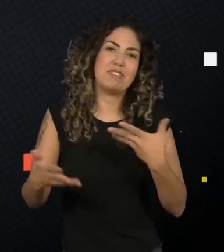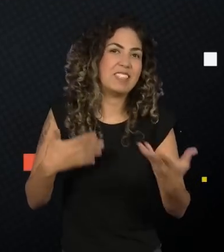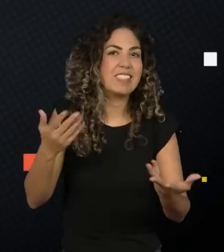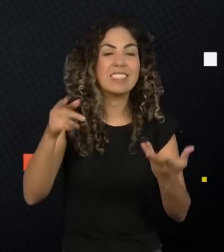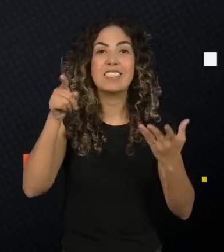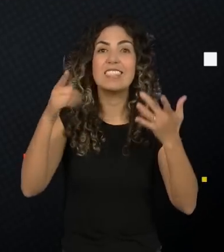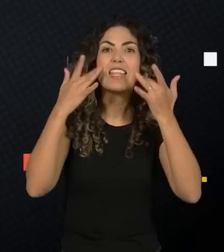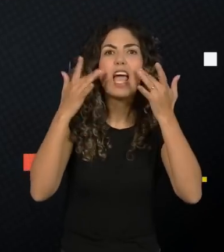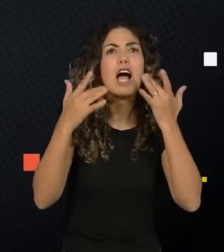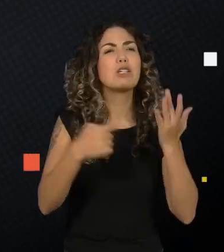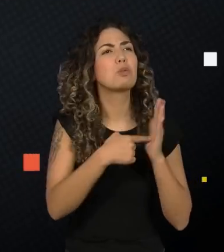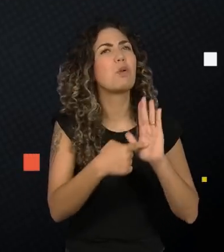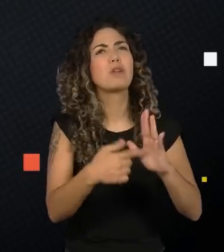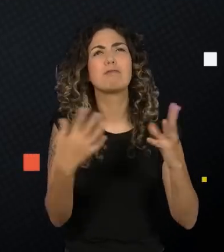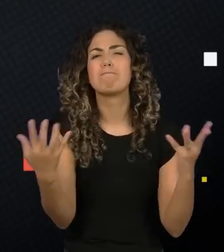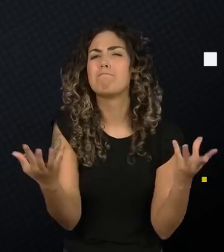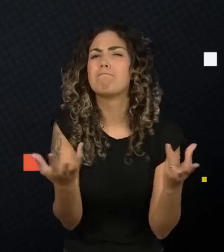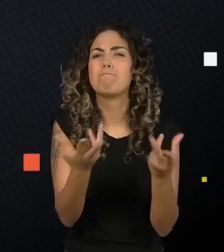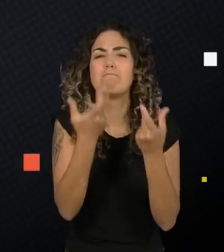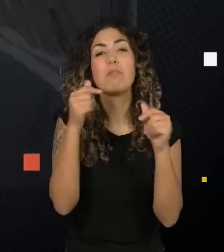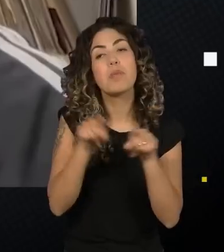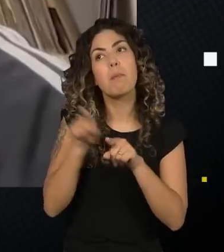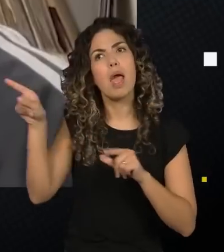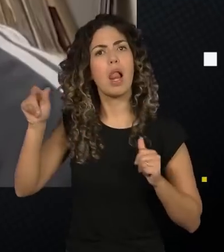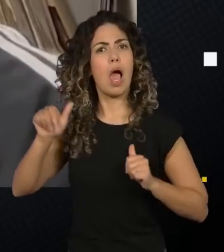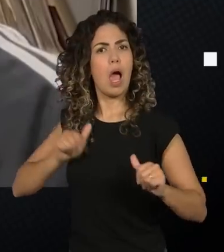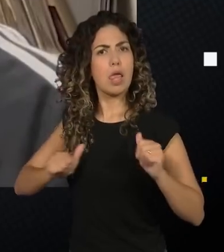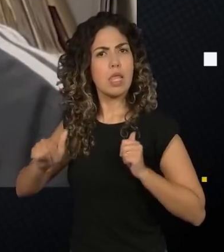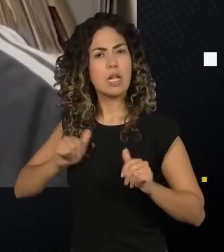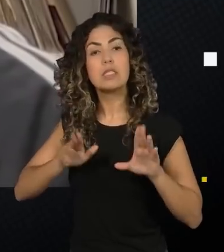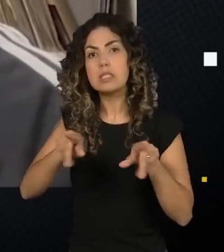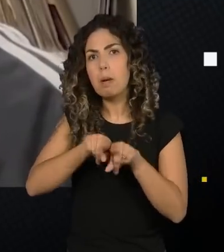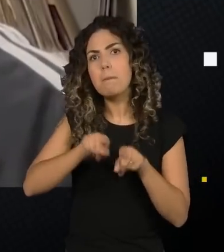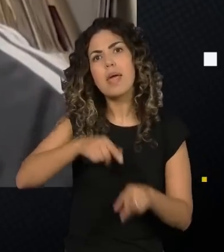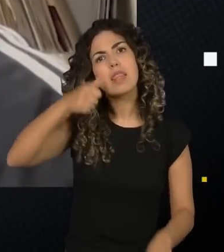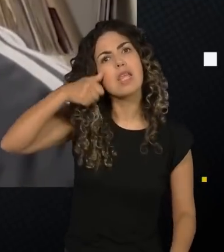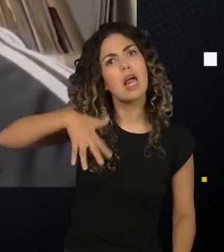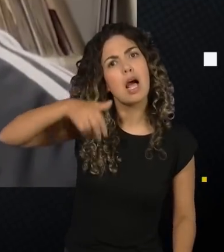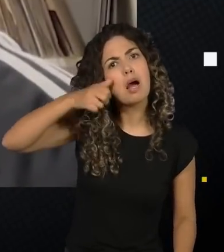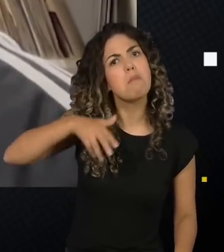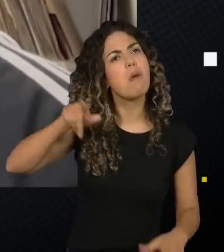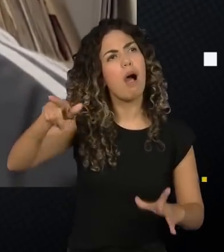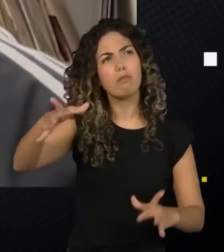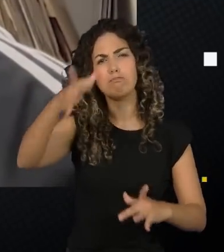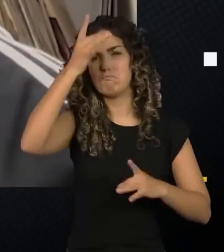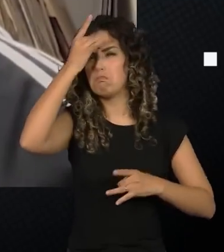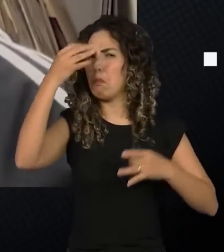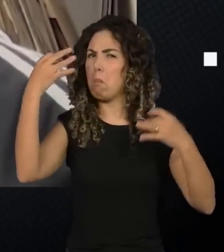a argúcia da Clarice, não só como atriz, mas como dramaturga imensa que ela é também, né?